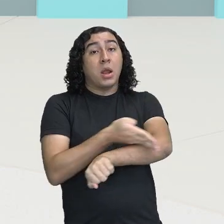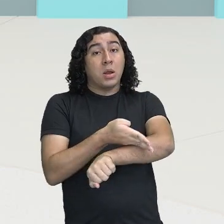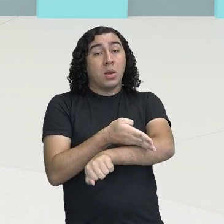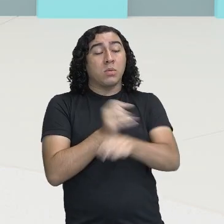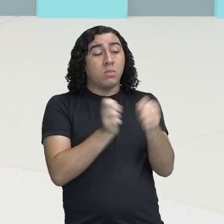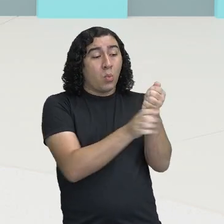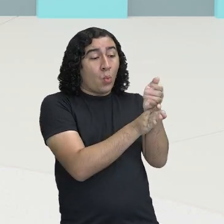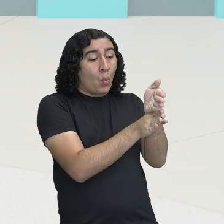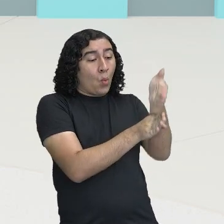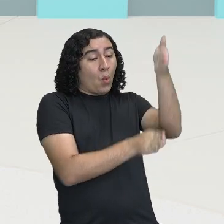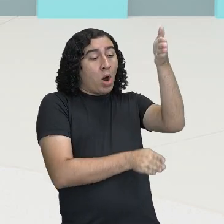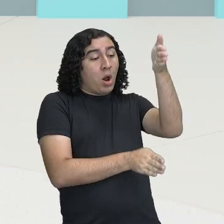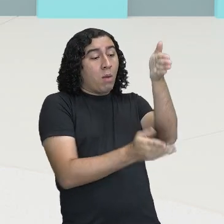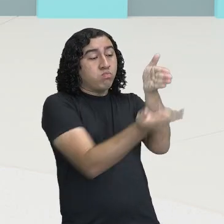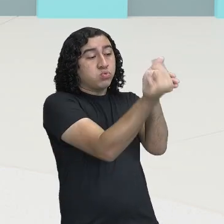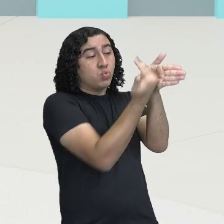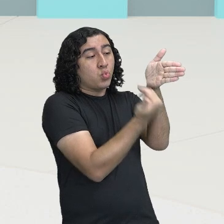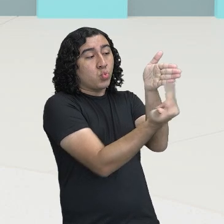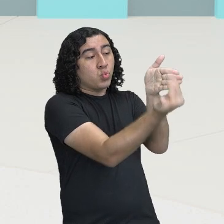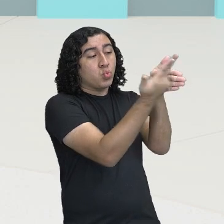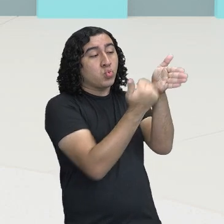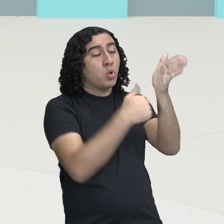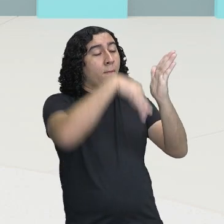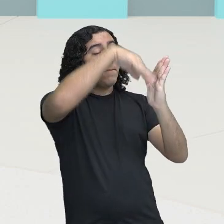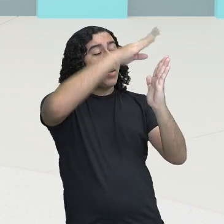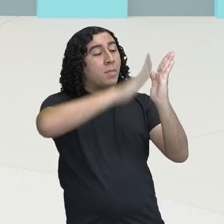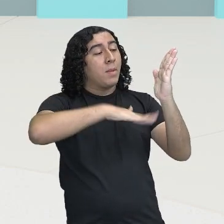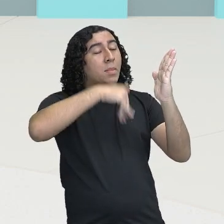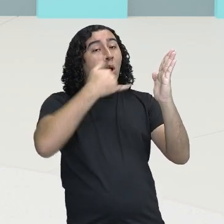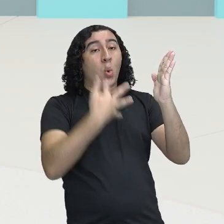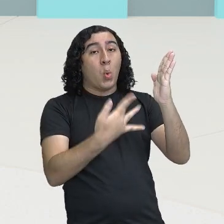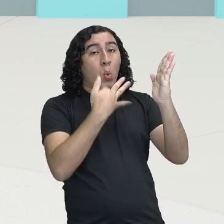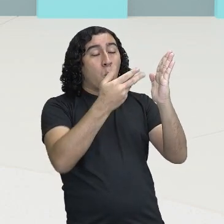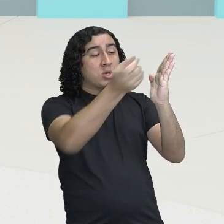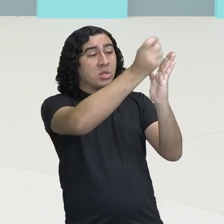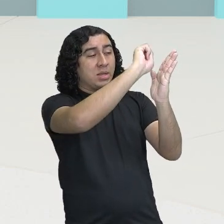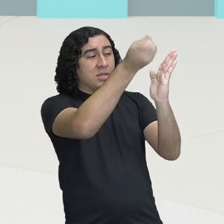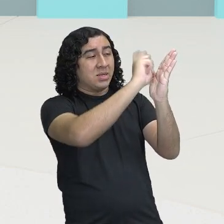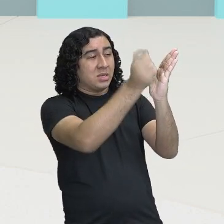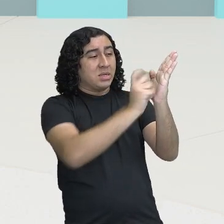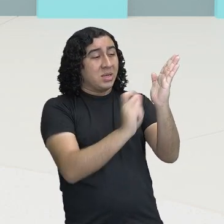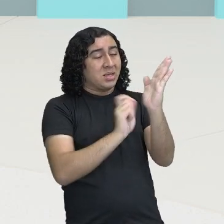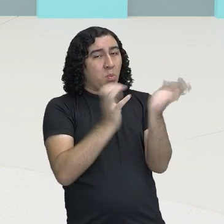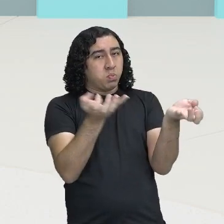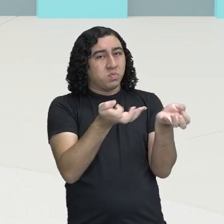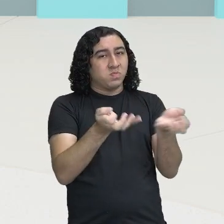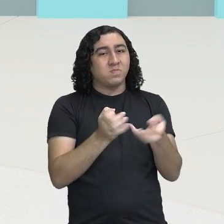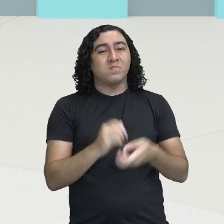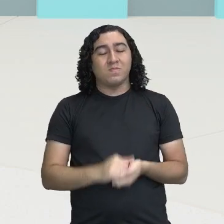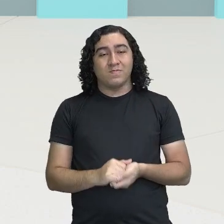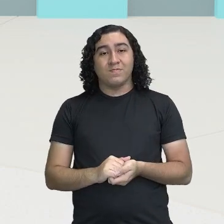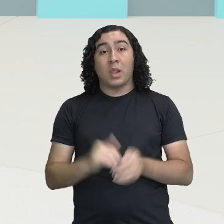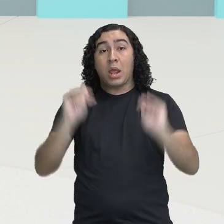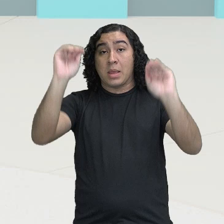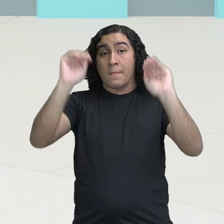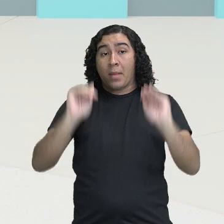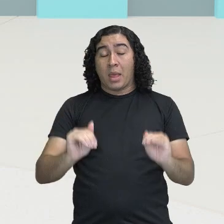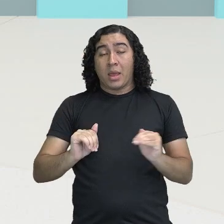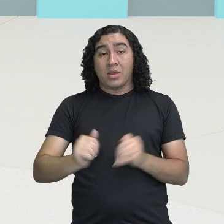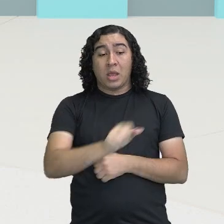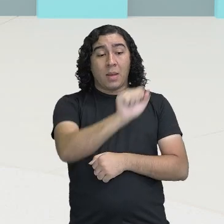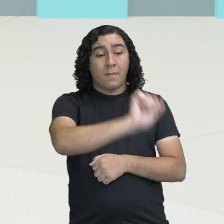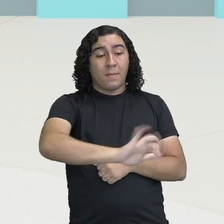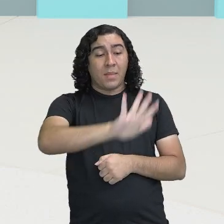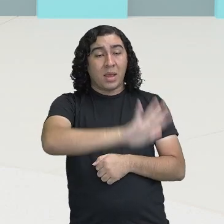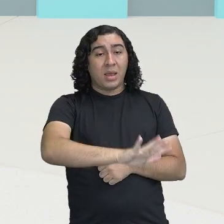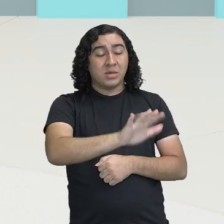branca com tinta, pincel, uma produção, né? Abaixo nós temos ali